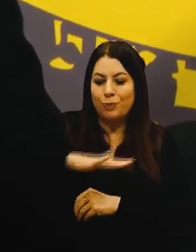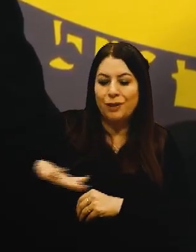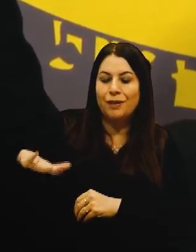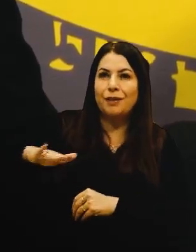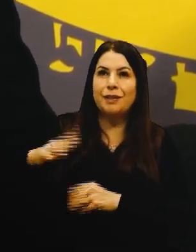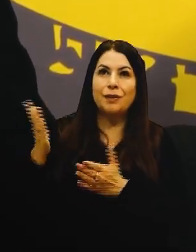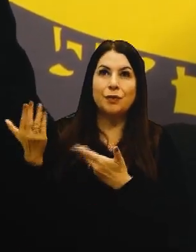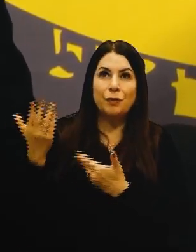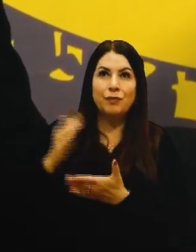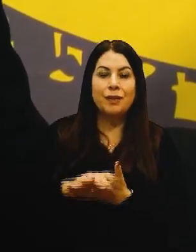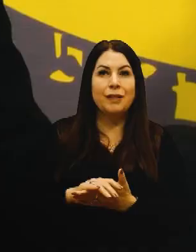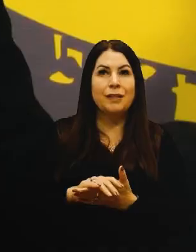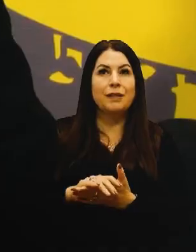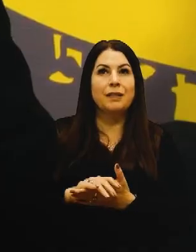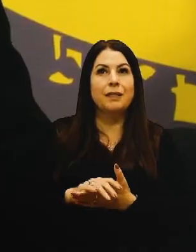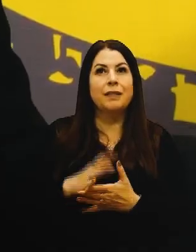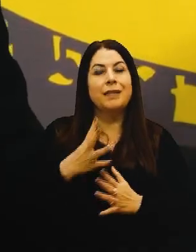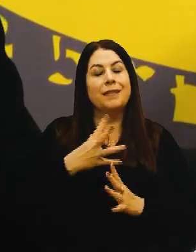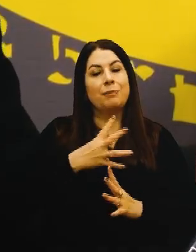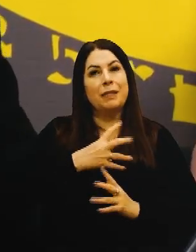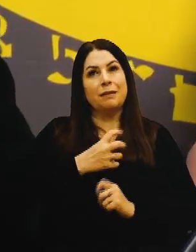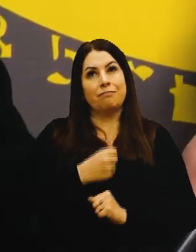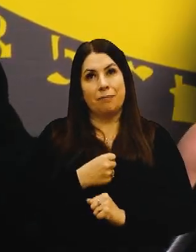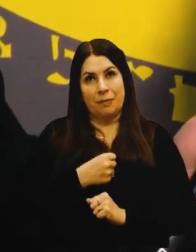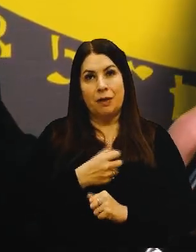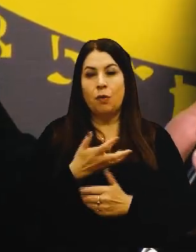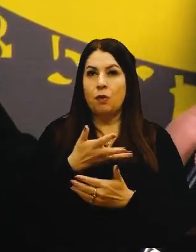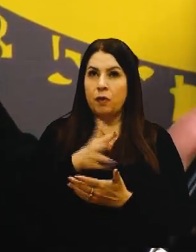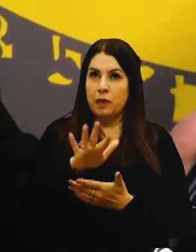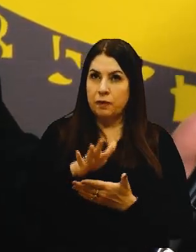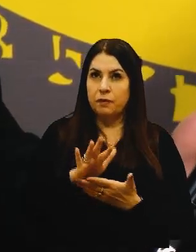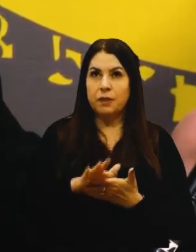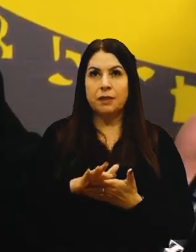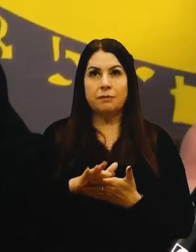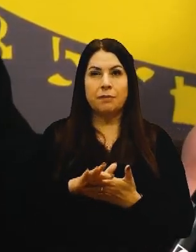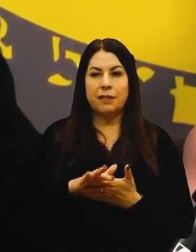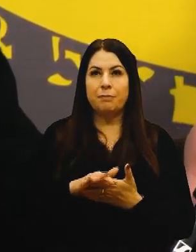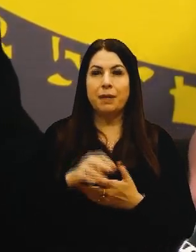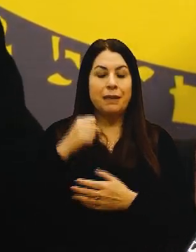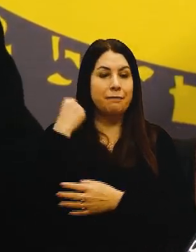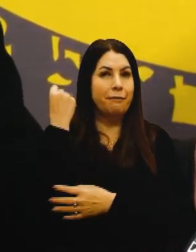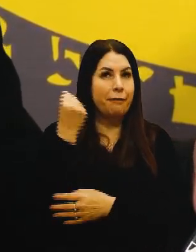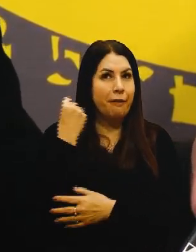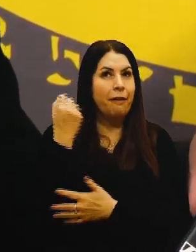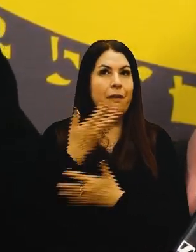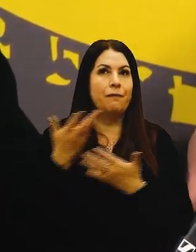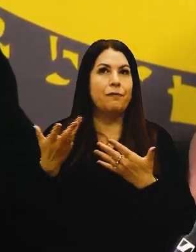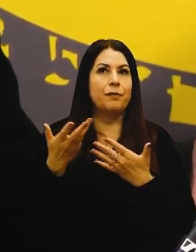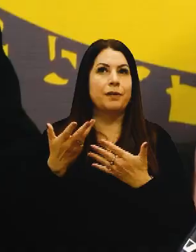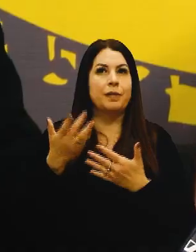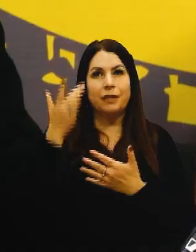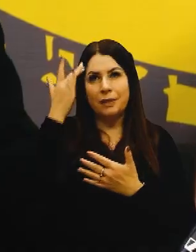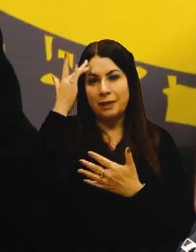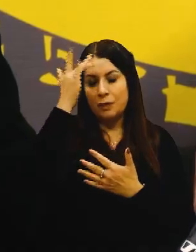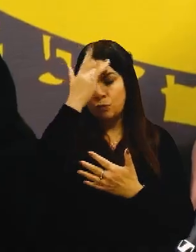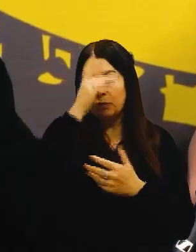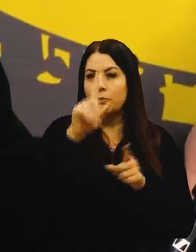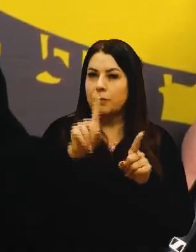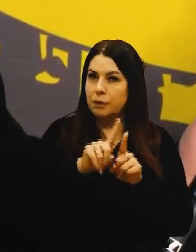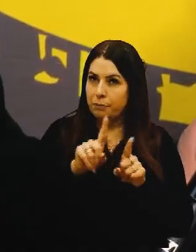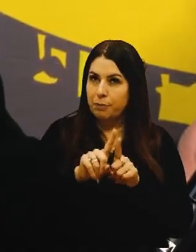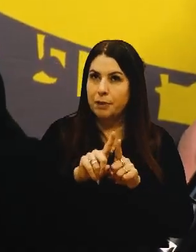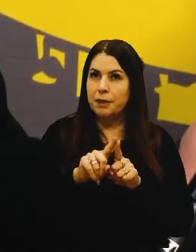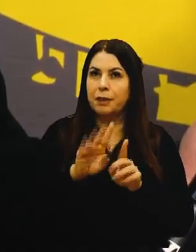na adolescência, ela leva à depressão, muitas vezes a questões bem graves, né, de saúde mental, inclusive